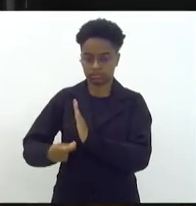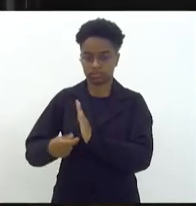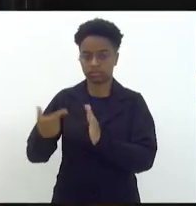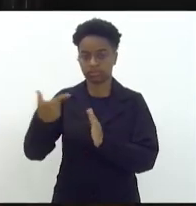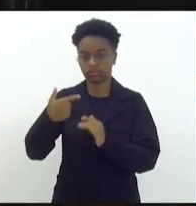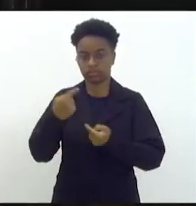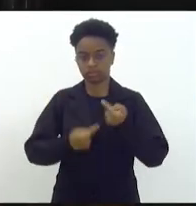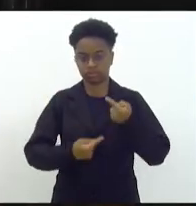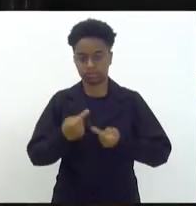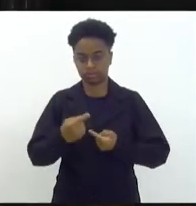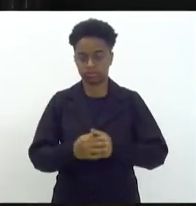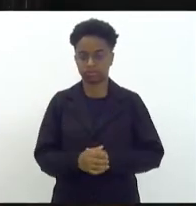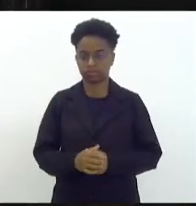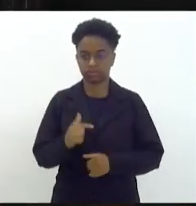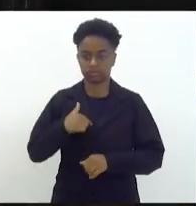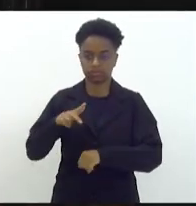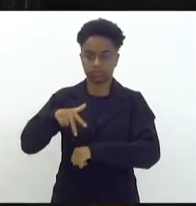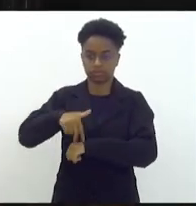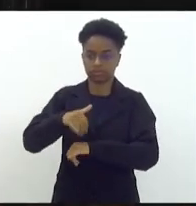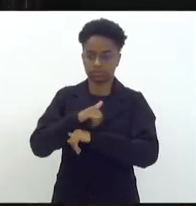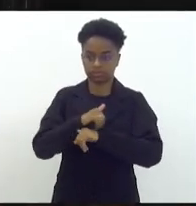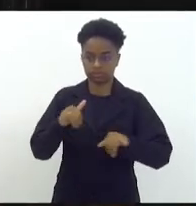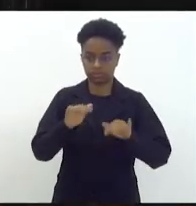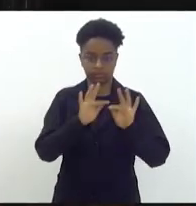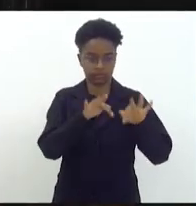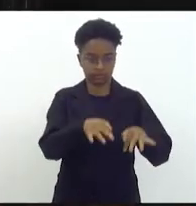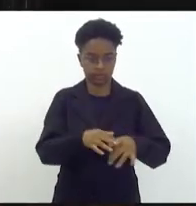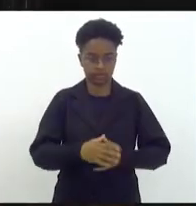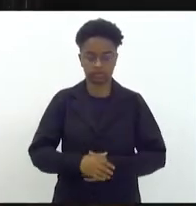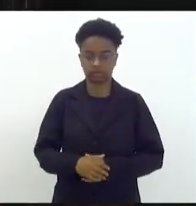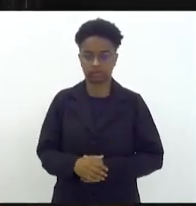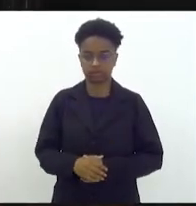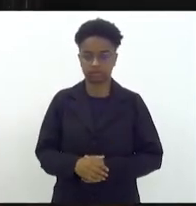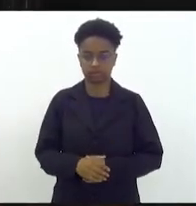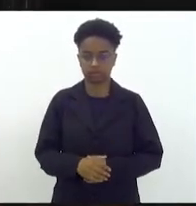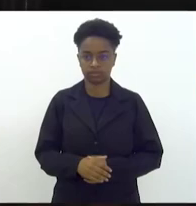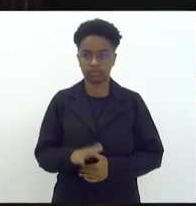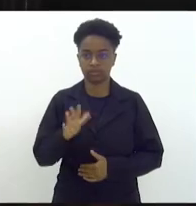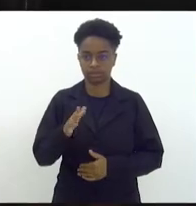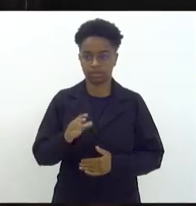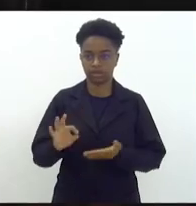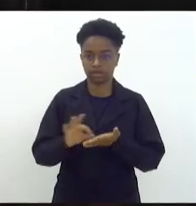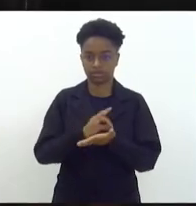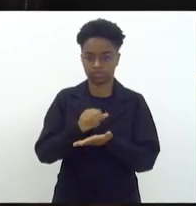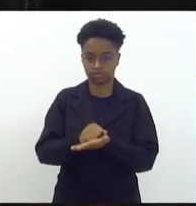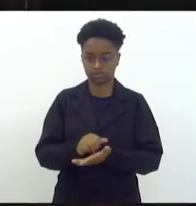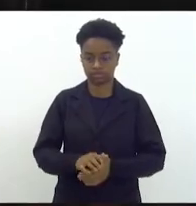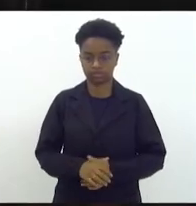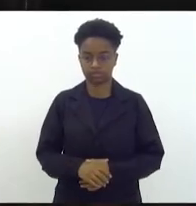a segunda discussão. Para a declaração. Ao final, deputado Carlos Mink, V. Exª já está até aqui inscrito.